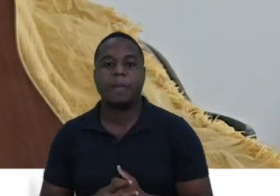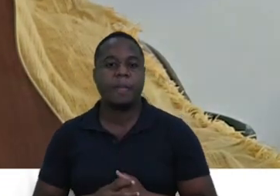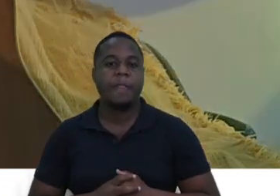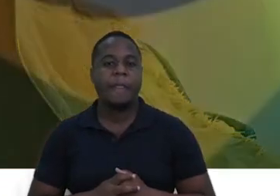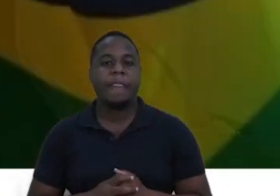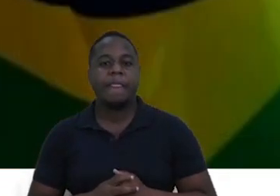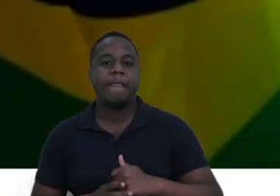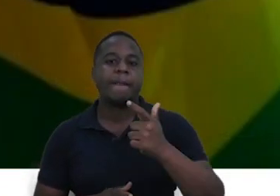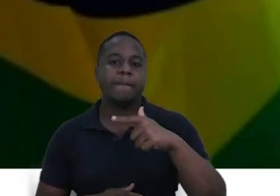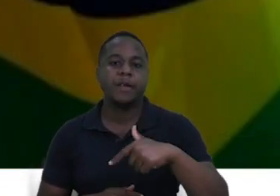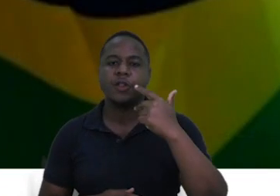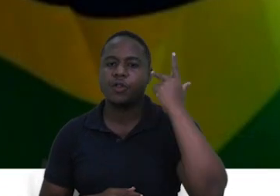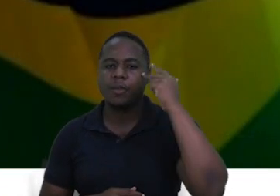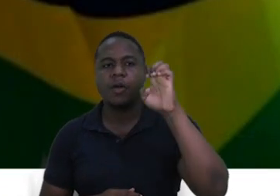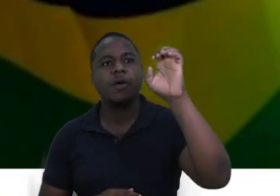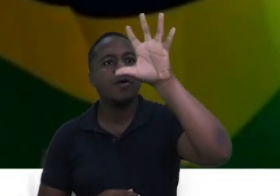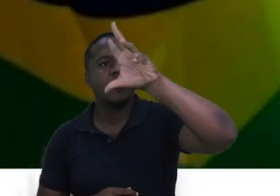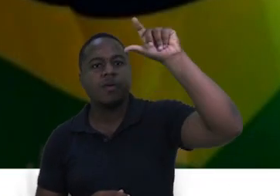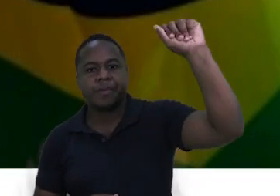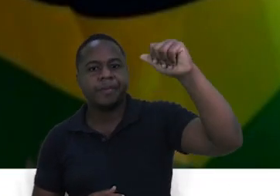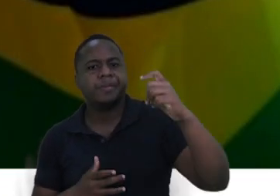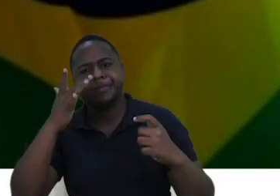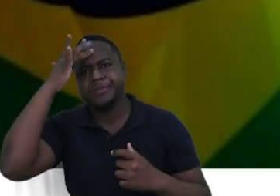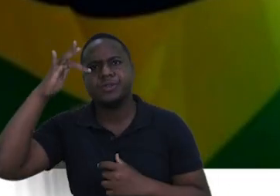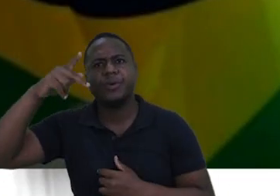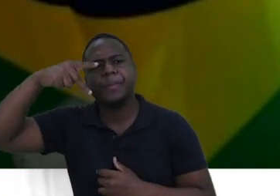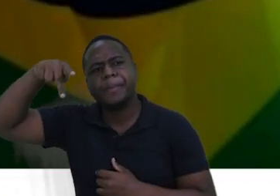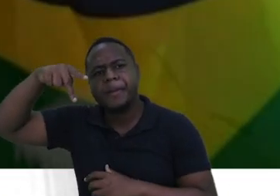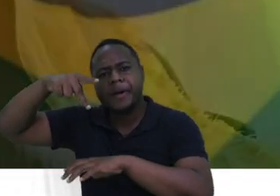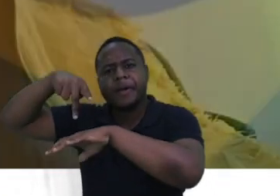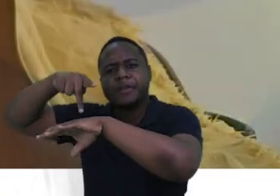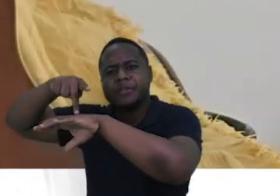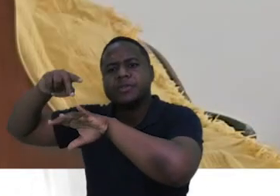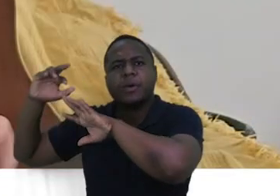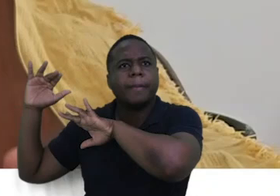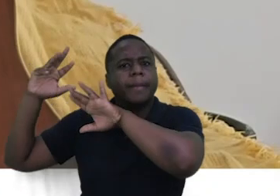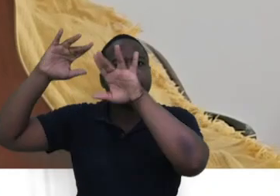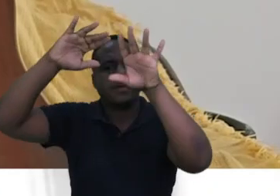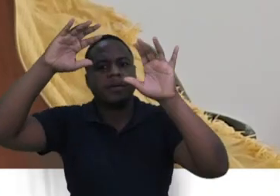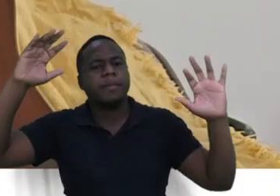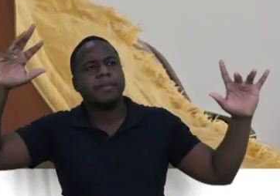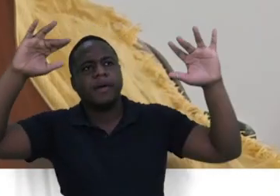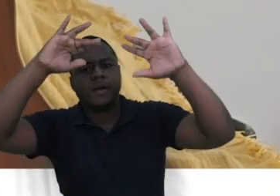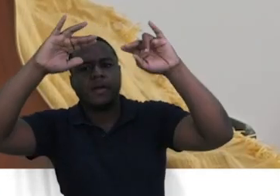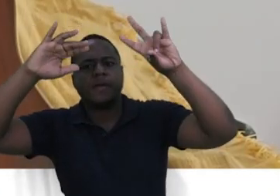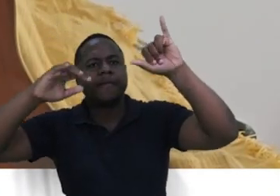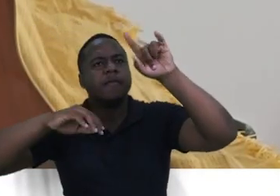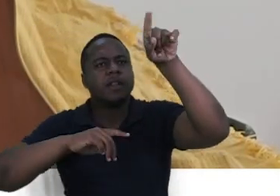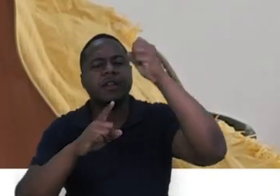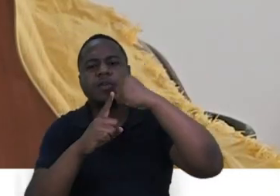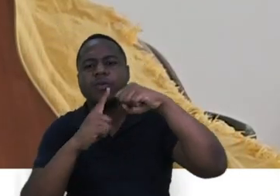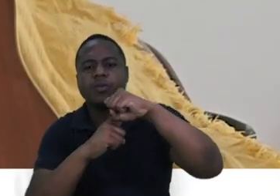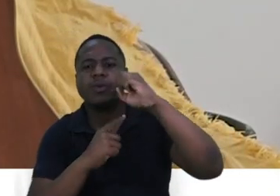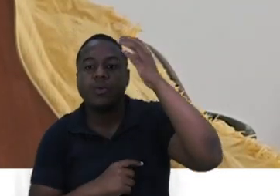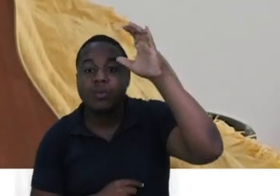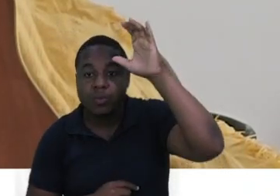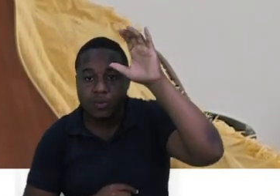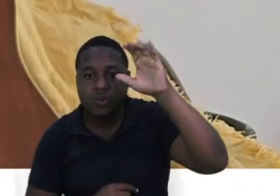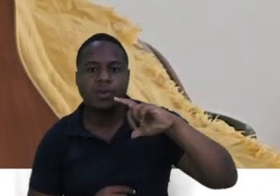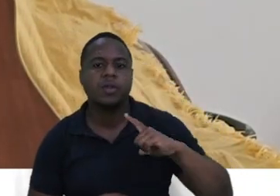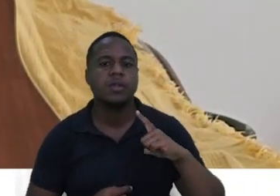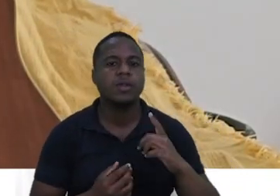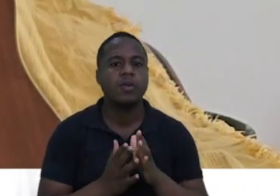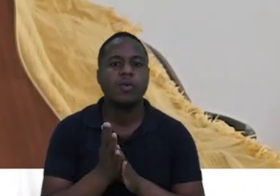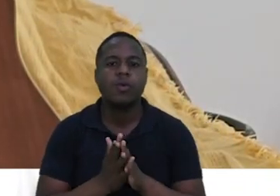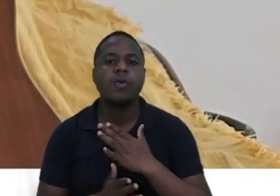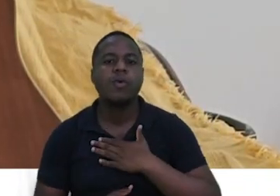buscam, geralmente, a Europa, onde todos esses países europeus, por causa também da sua questão cultural, eles trazem um pouco mais de apreço